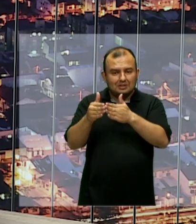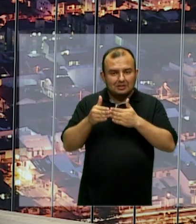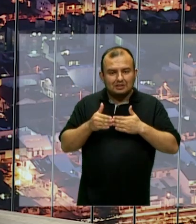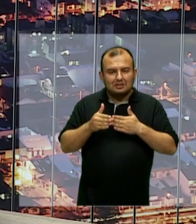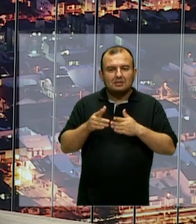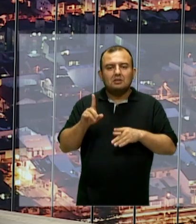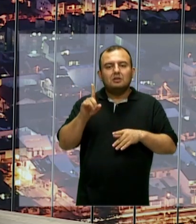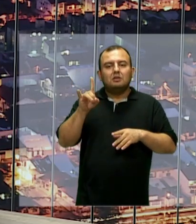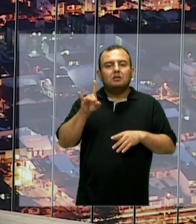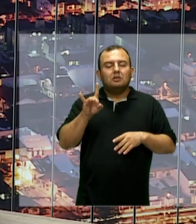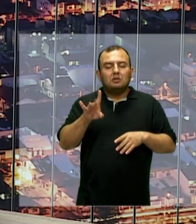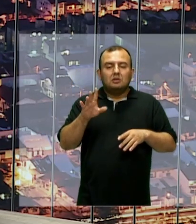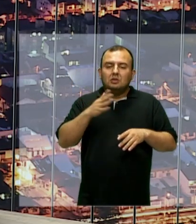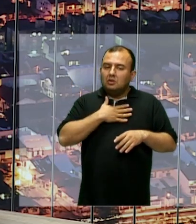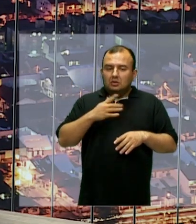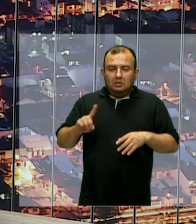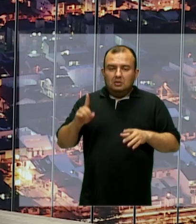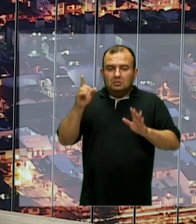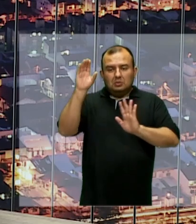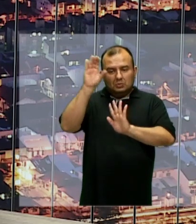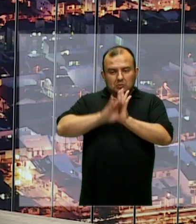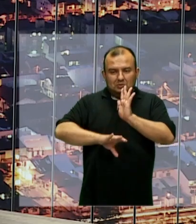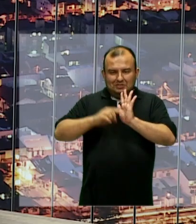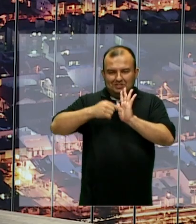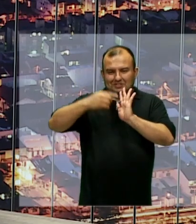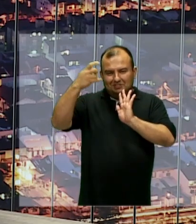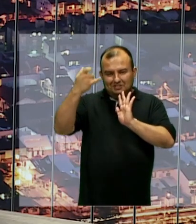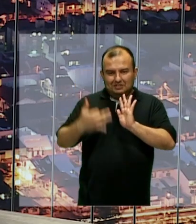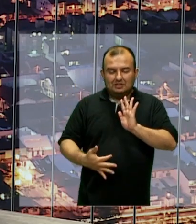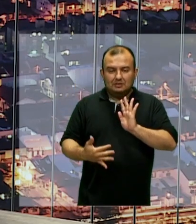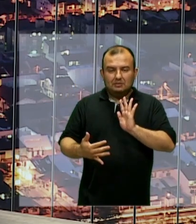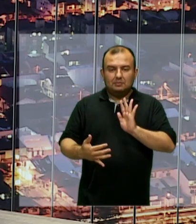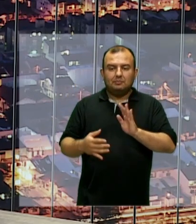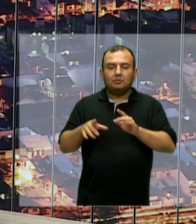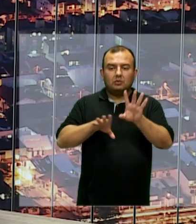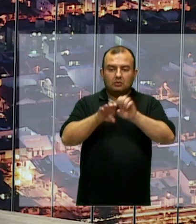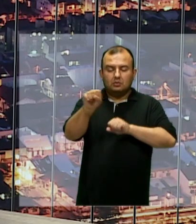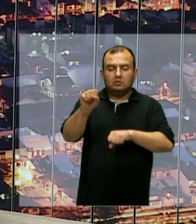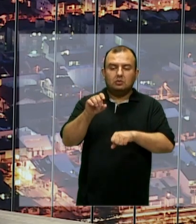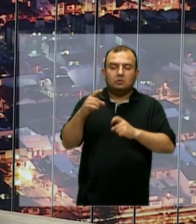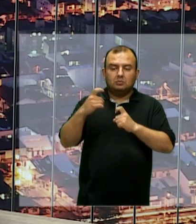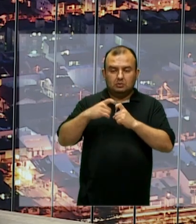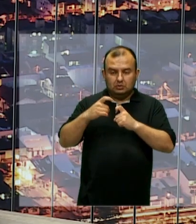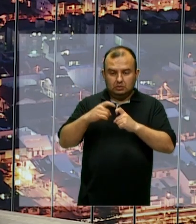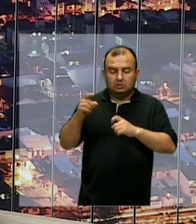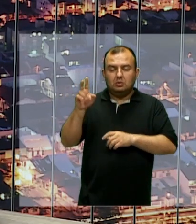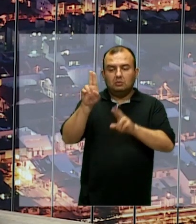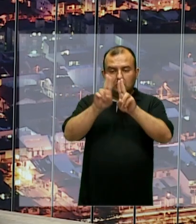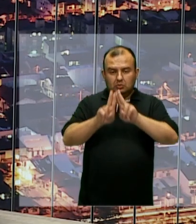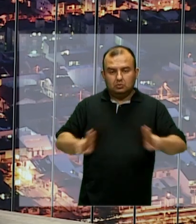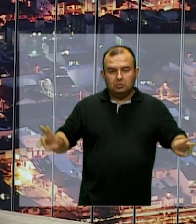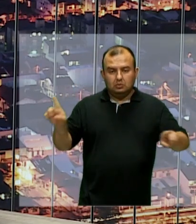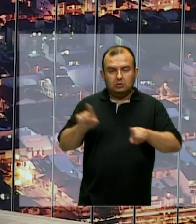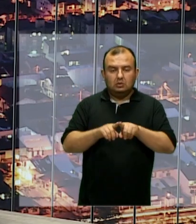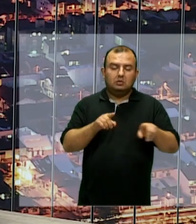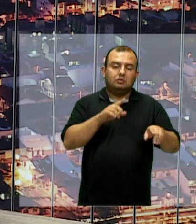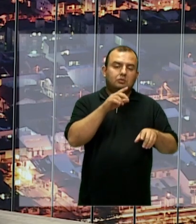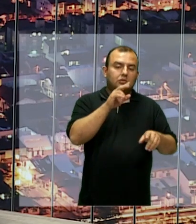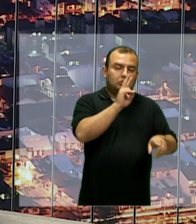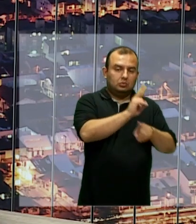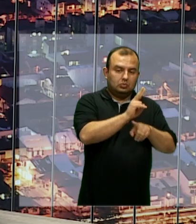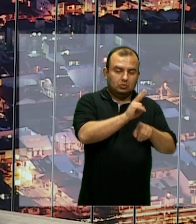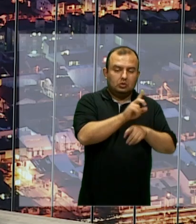não gosta, mas eu vou ler o seu currículo. Graduado em Medicina pela Universidade Federal de Santa Catarina, fez residência médica